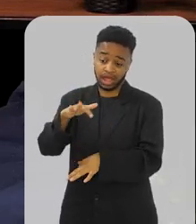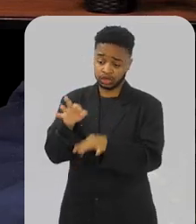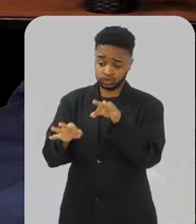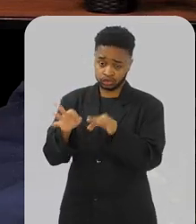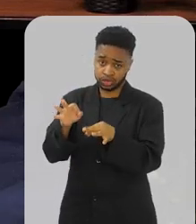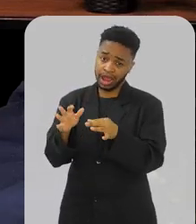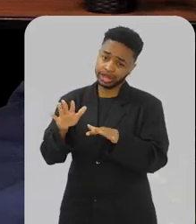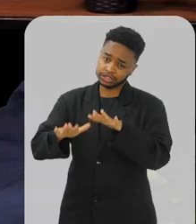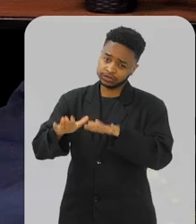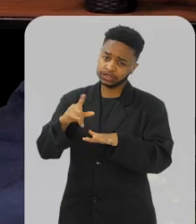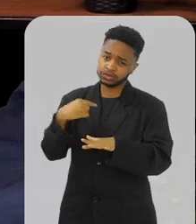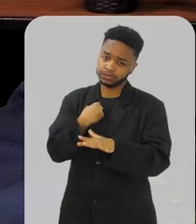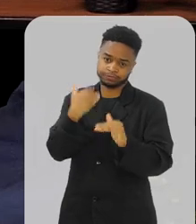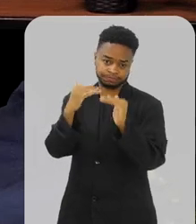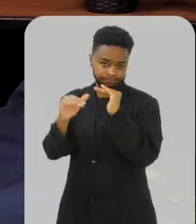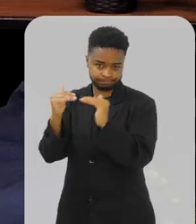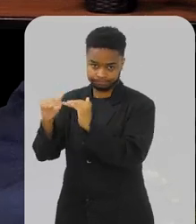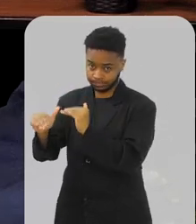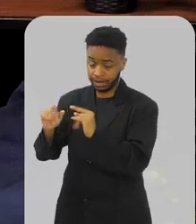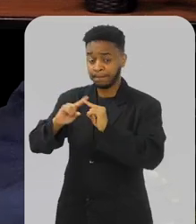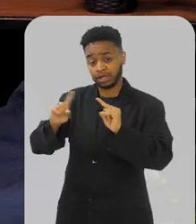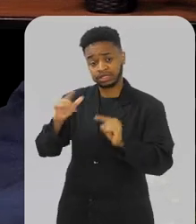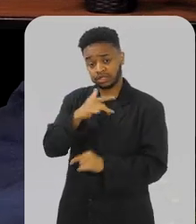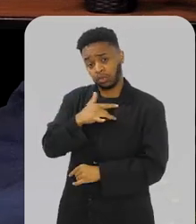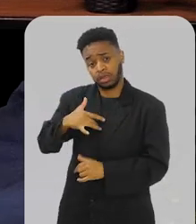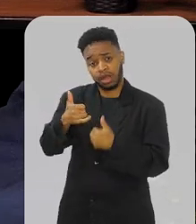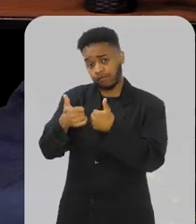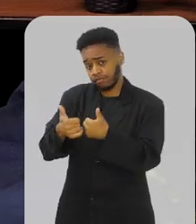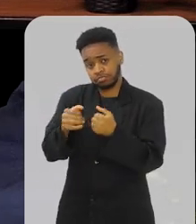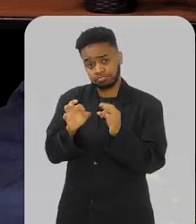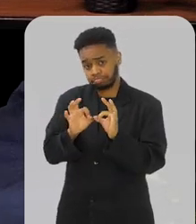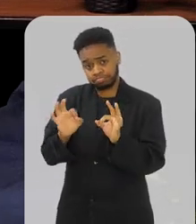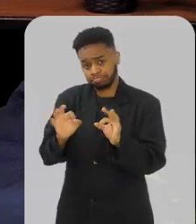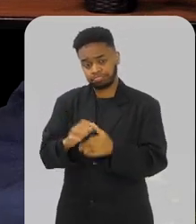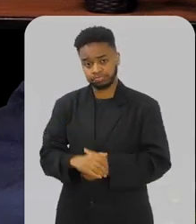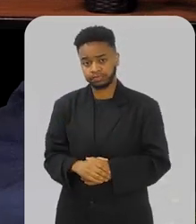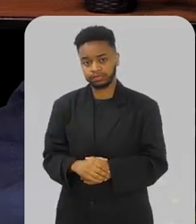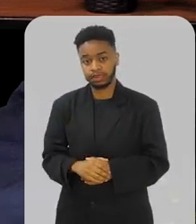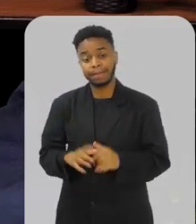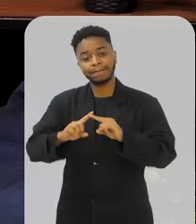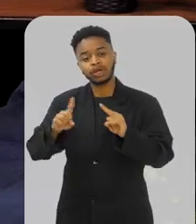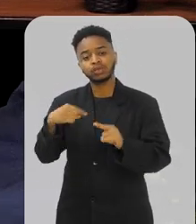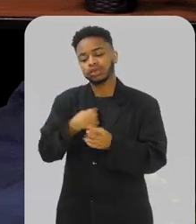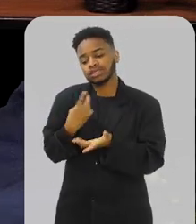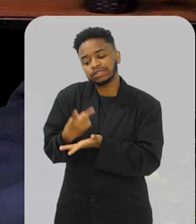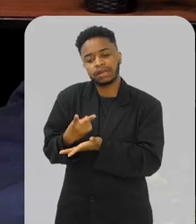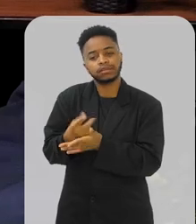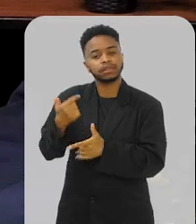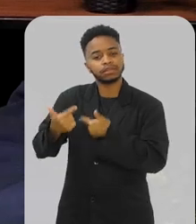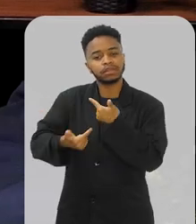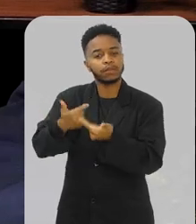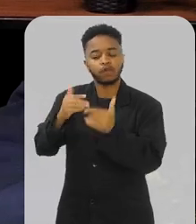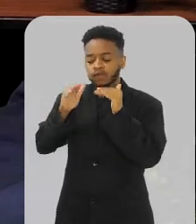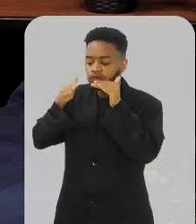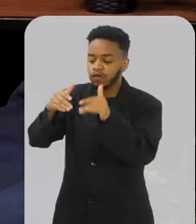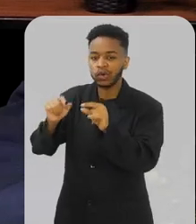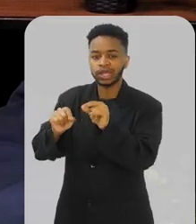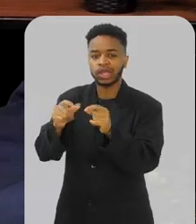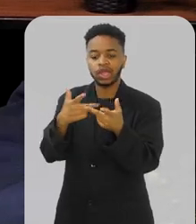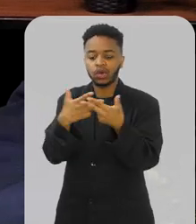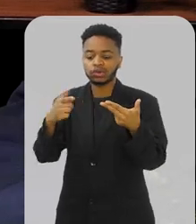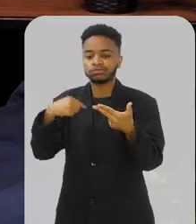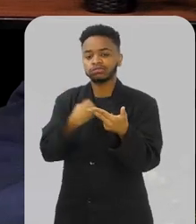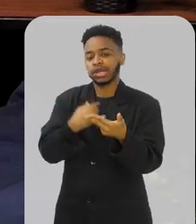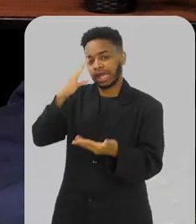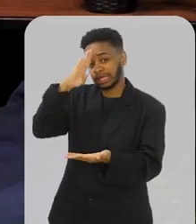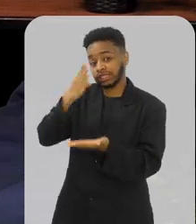Juridicamente, de vez em quando, a gente discorda, mas isso é saudável. Perfeito. Mas sempre trabalhamos em prol daquilo que